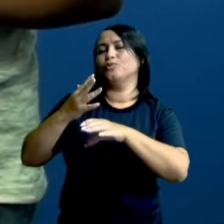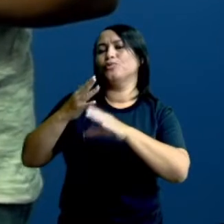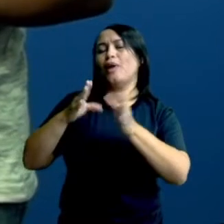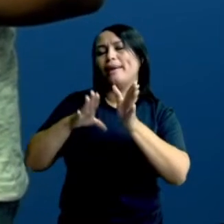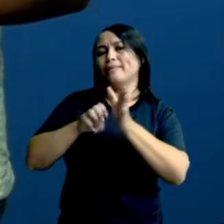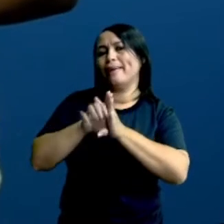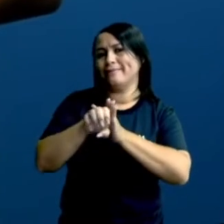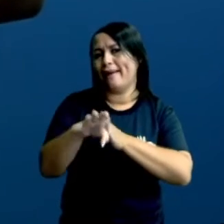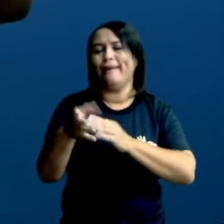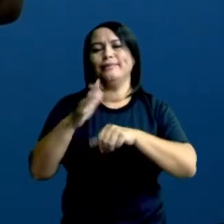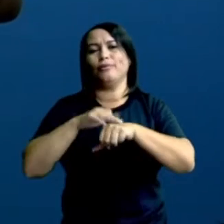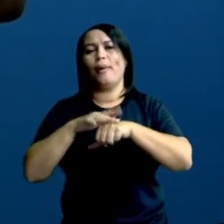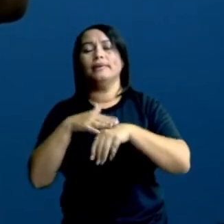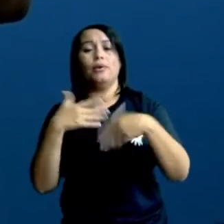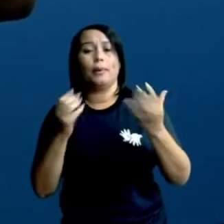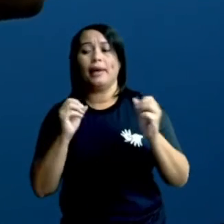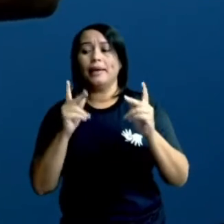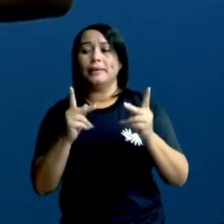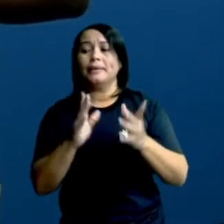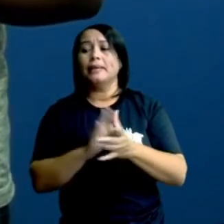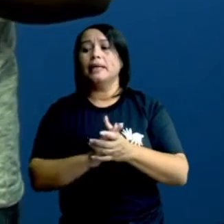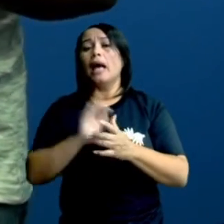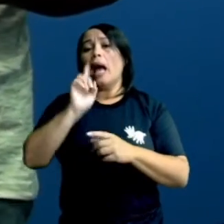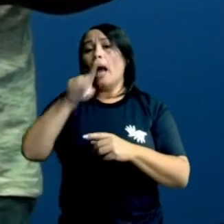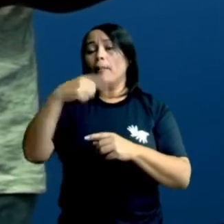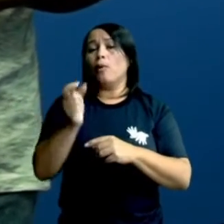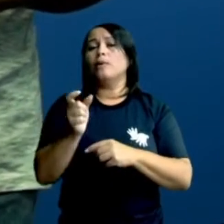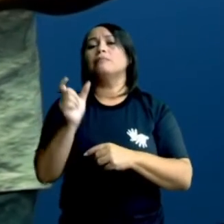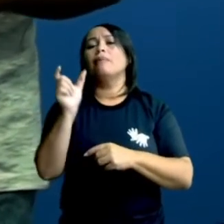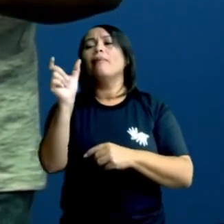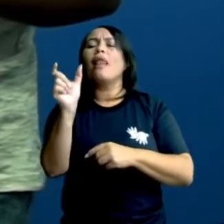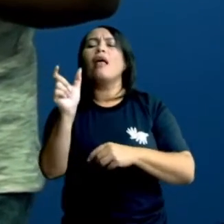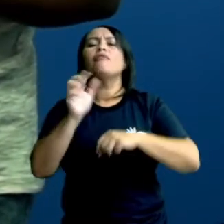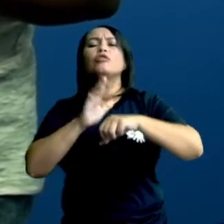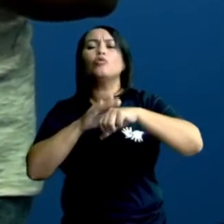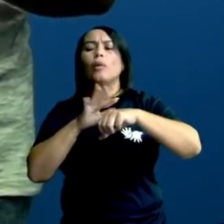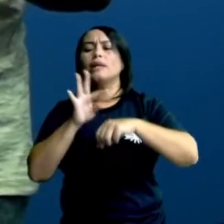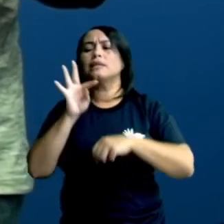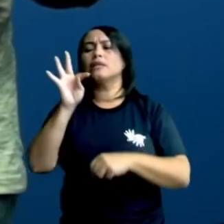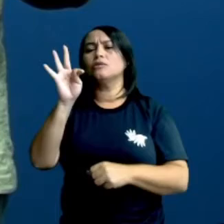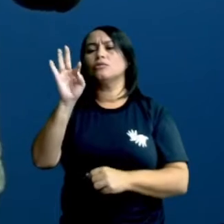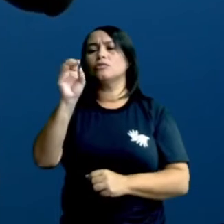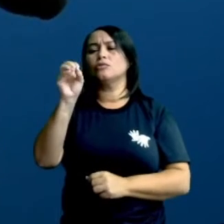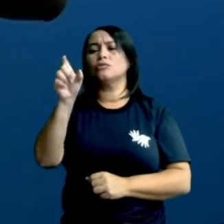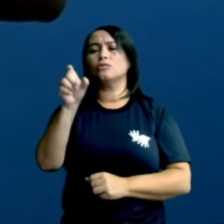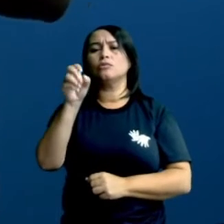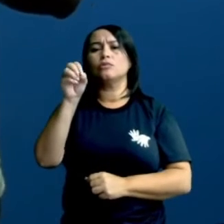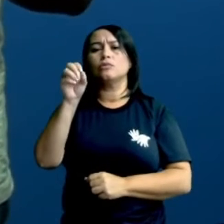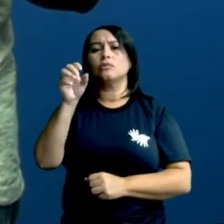infecção. Ok, gente? E a próxima doença que vamos falar chama-se a